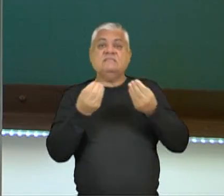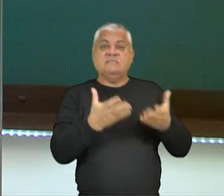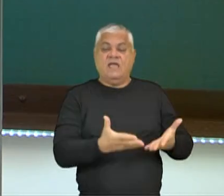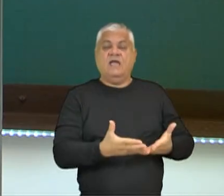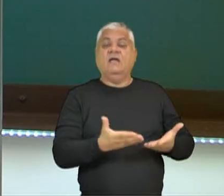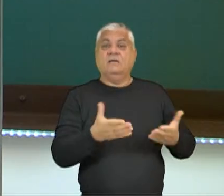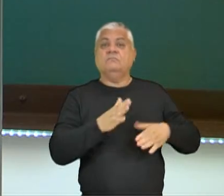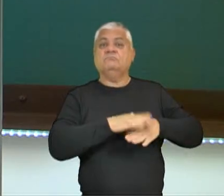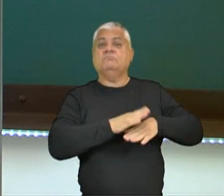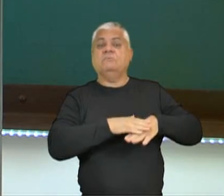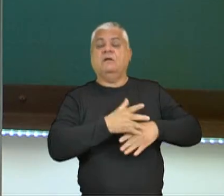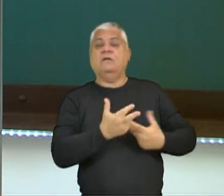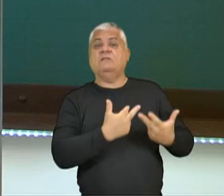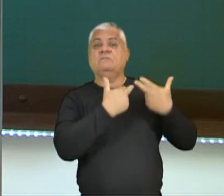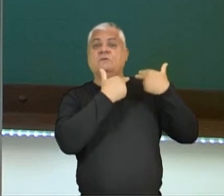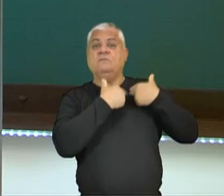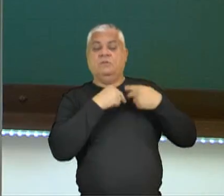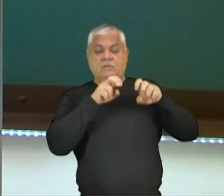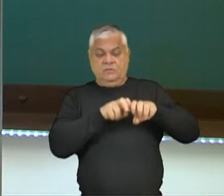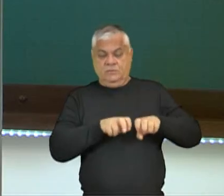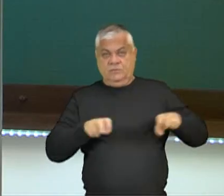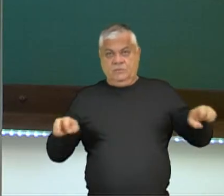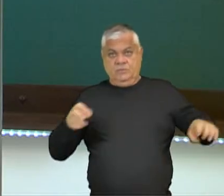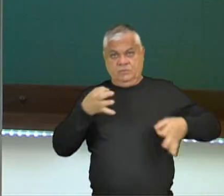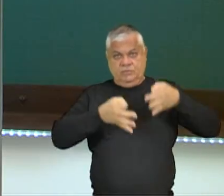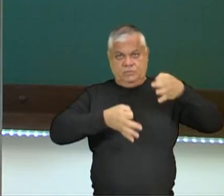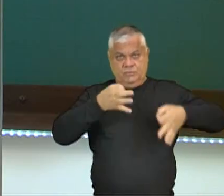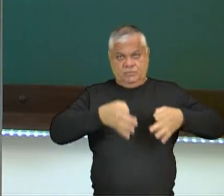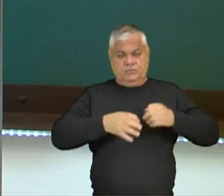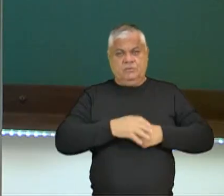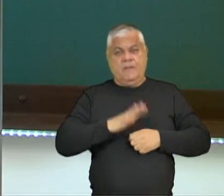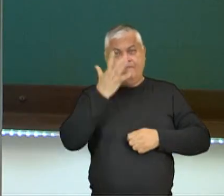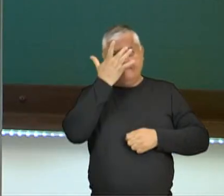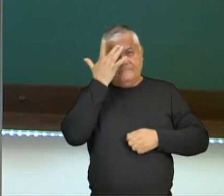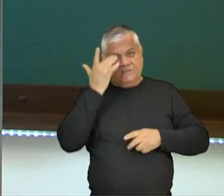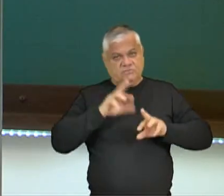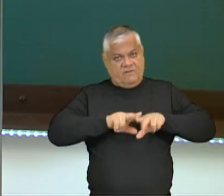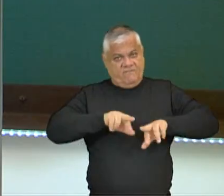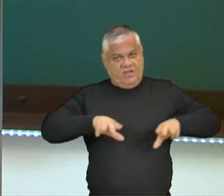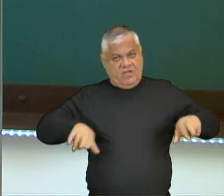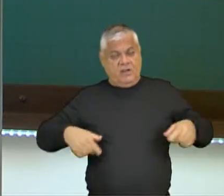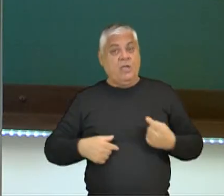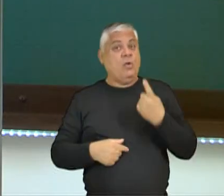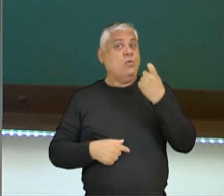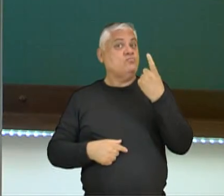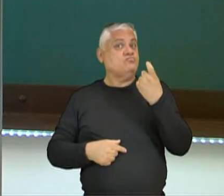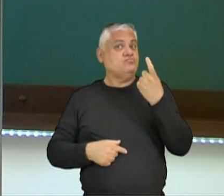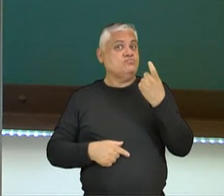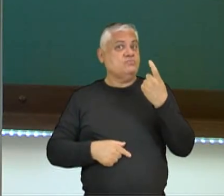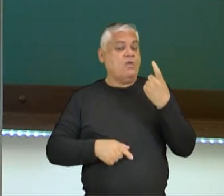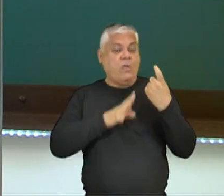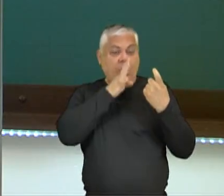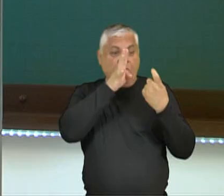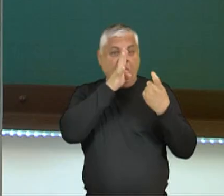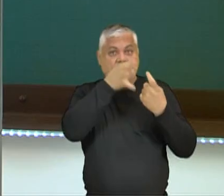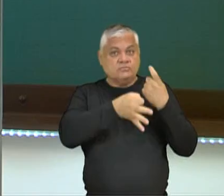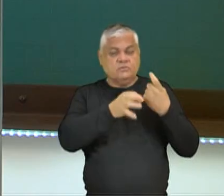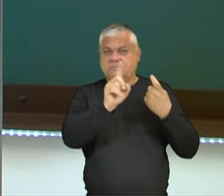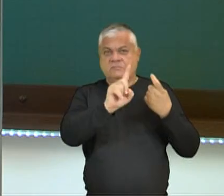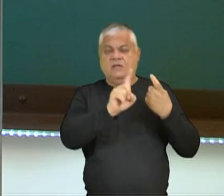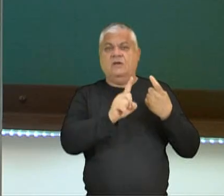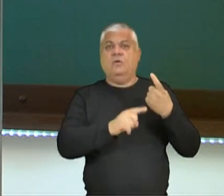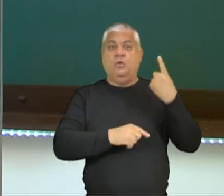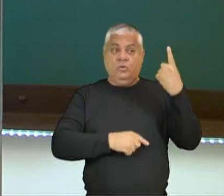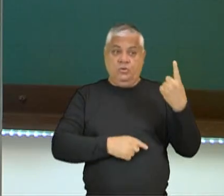essa responsabilidade a um tribunal de júri, ou seja, várias pessoas ao invés de uma só, né, então não é só um juiz ou juíza que